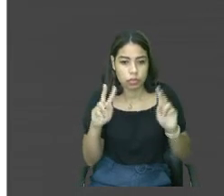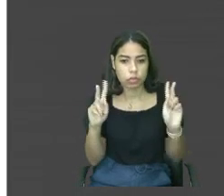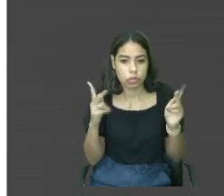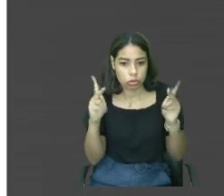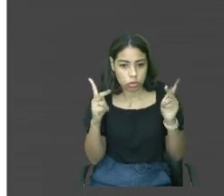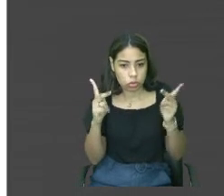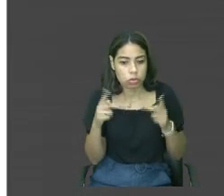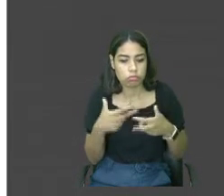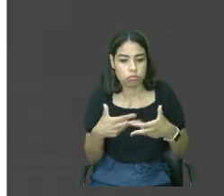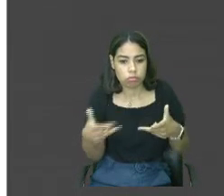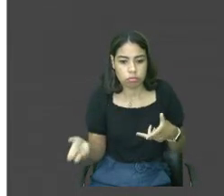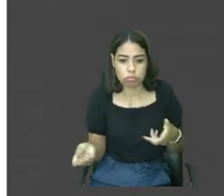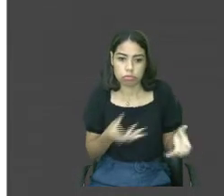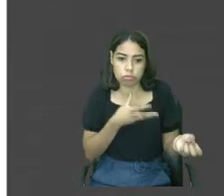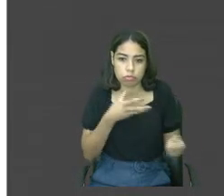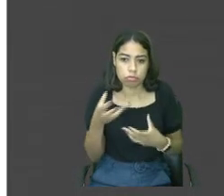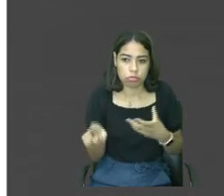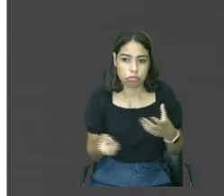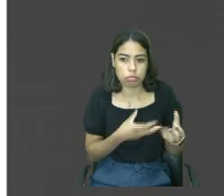foi adquirido.